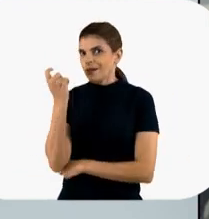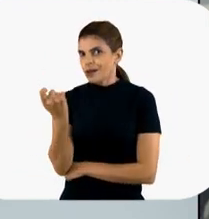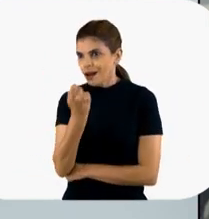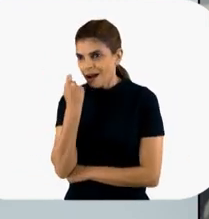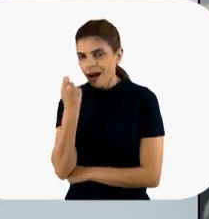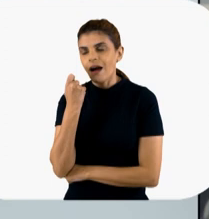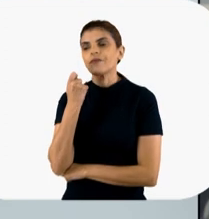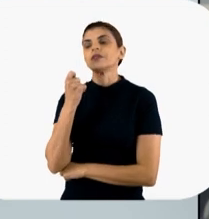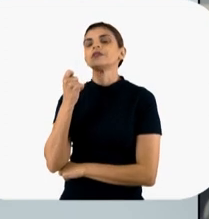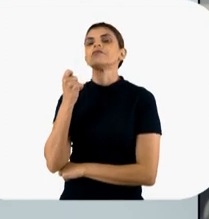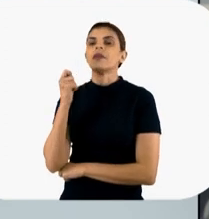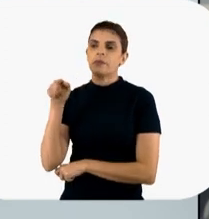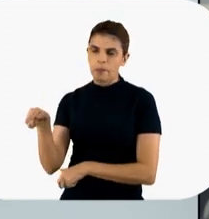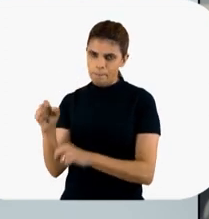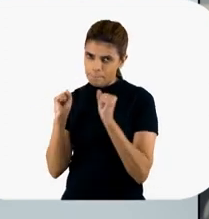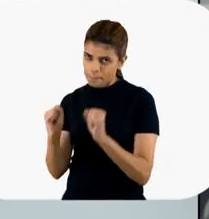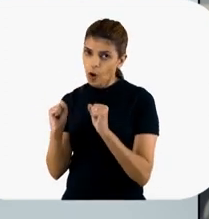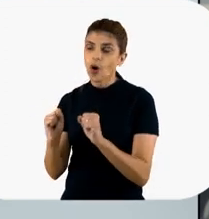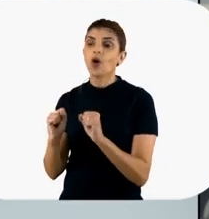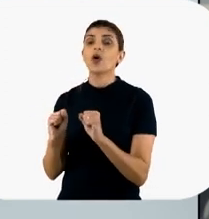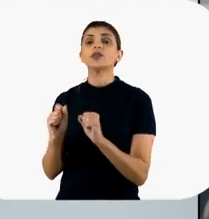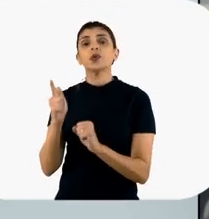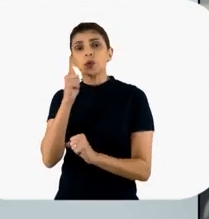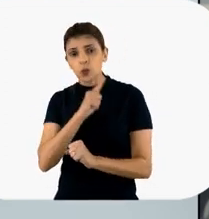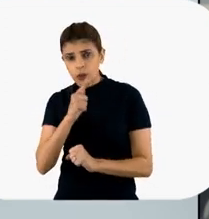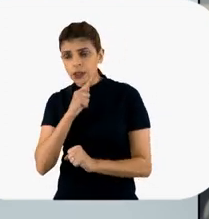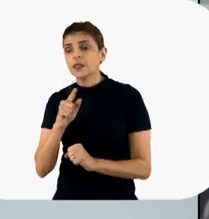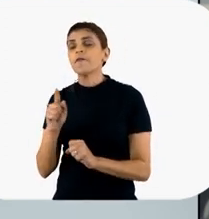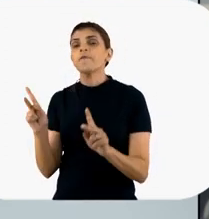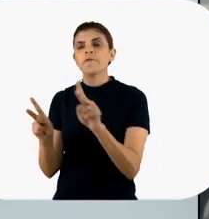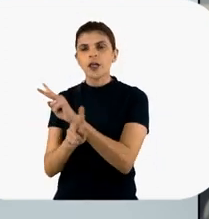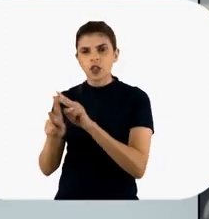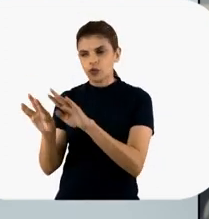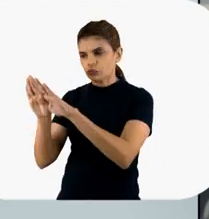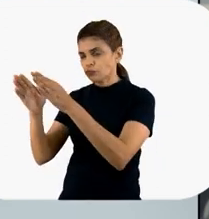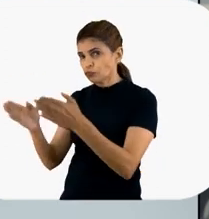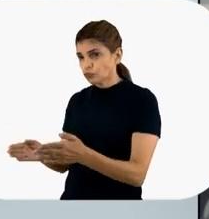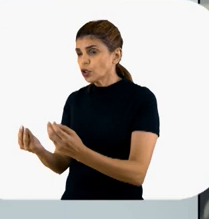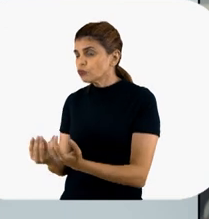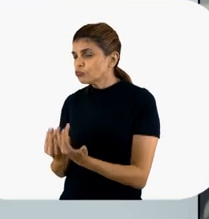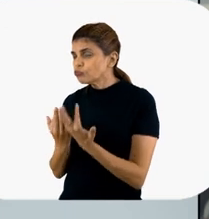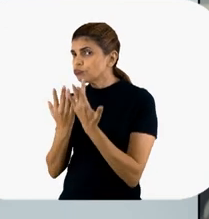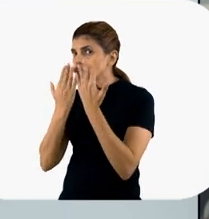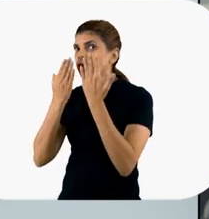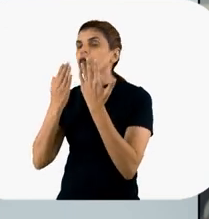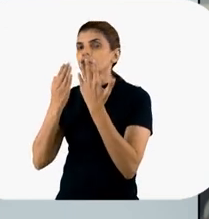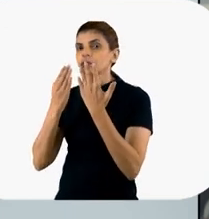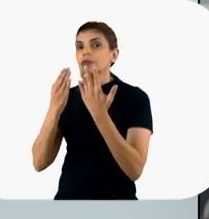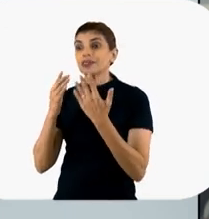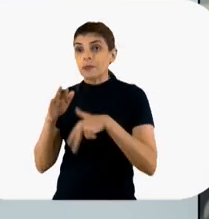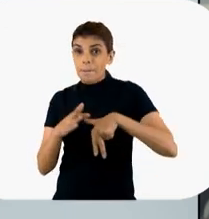quadros mais graves podem até se beneficiar eventualmente de ventilação não invasiva com catéter nasal de alto fluxo,